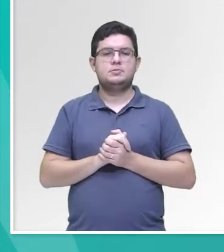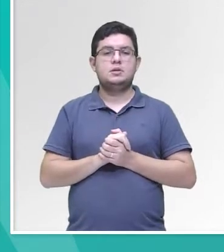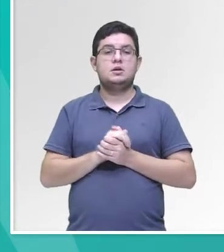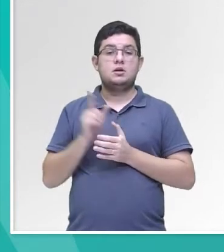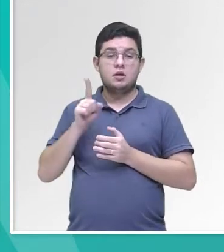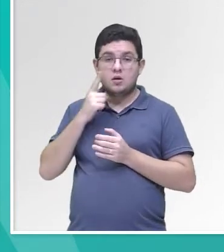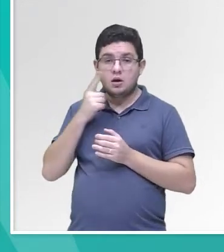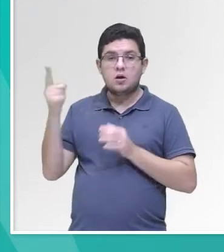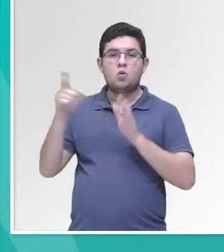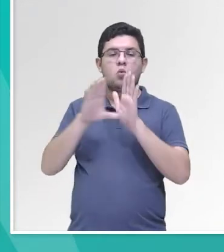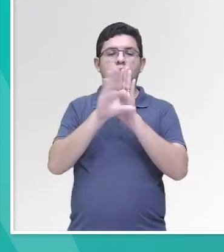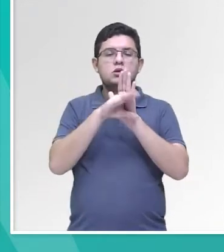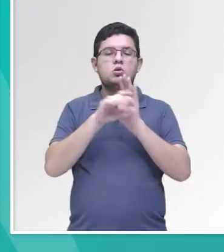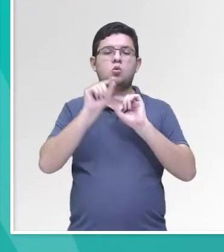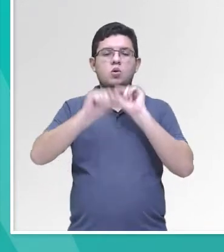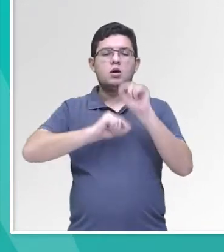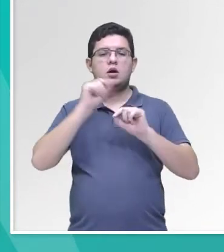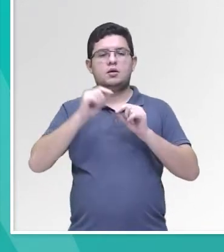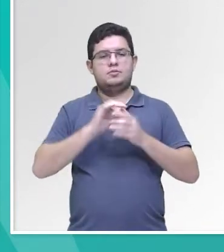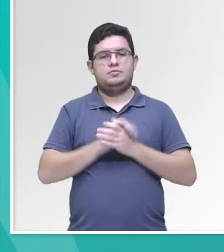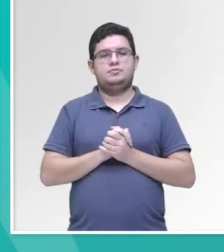é fundamentado com